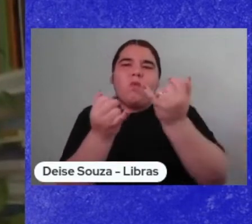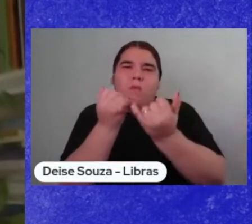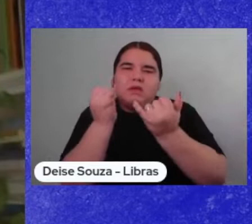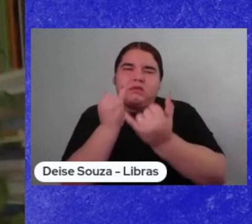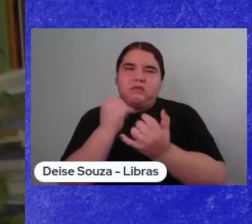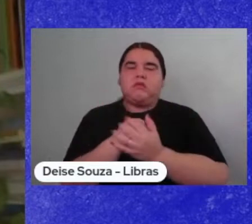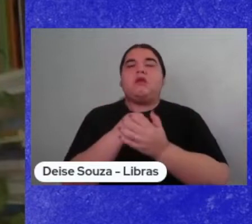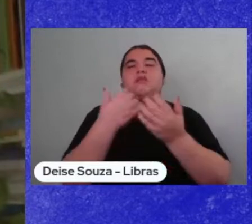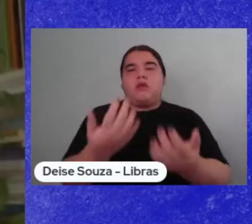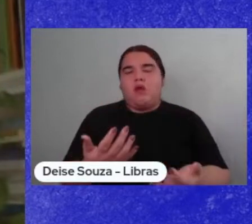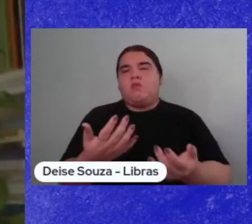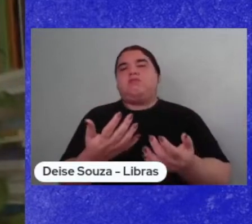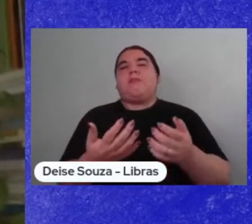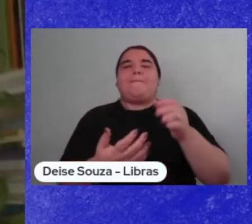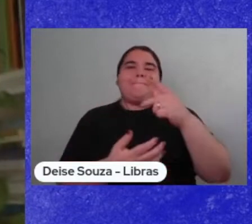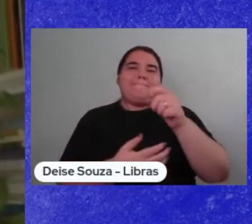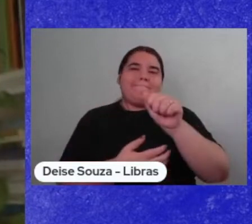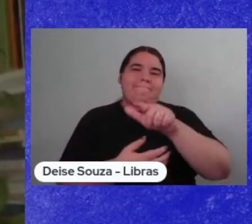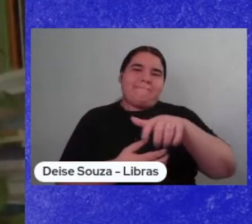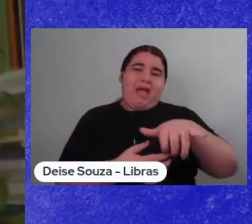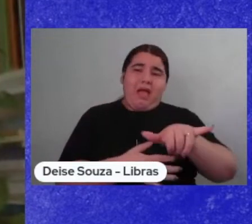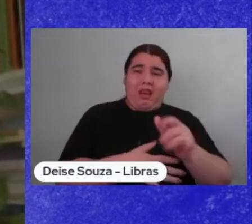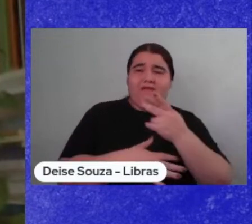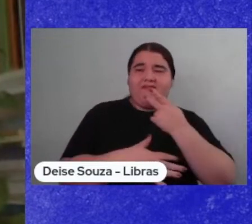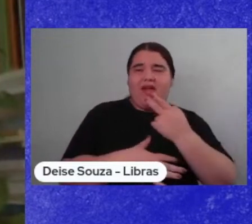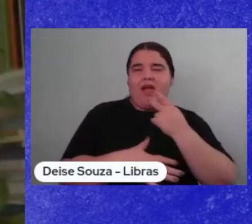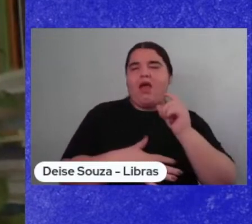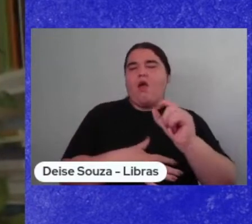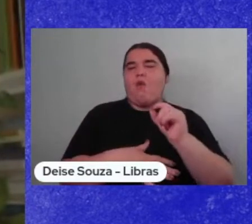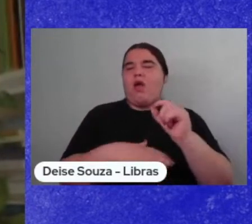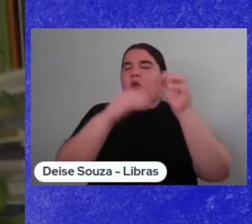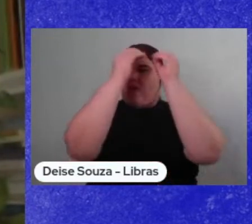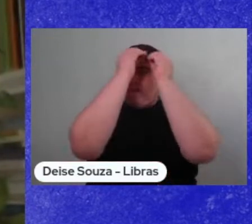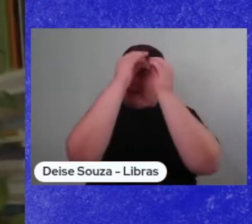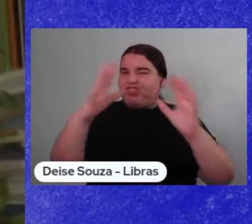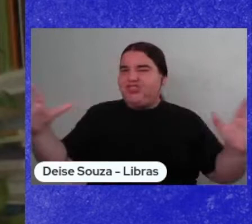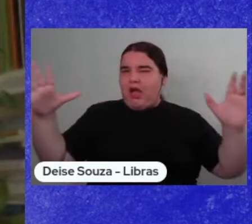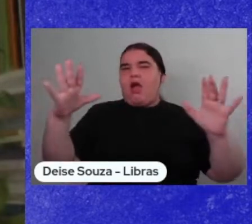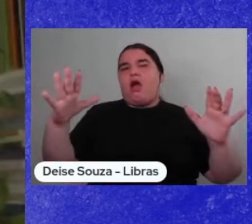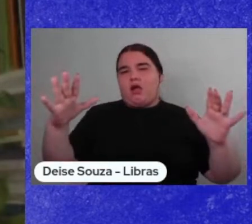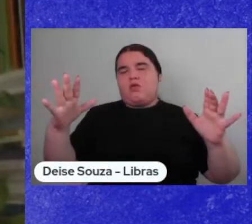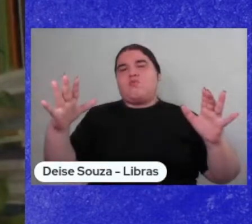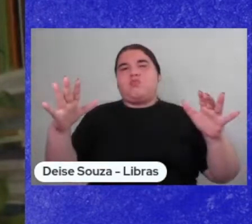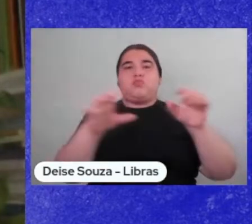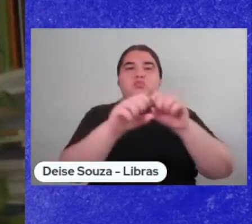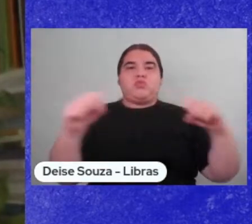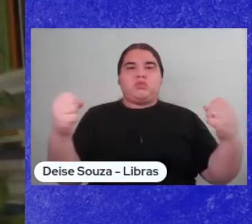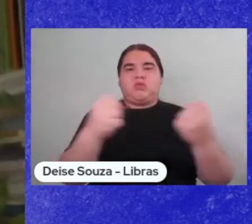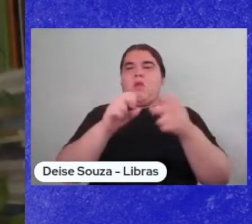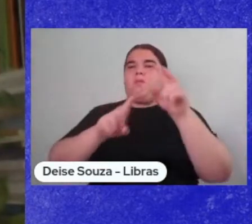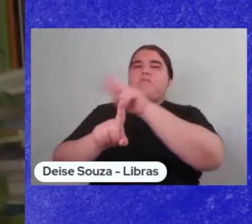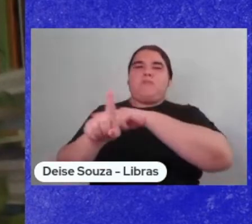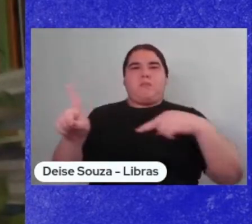desses símbolos do sertão, me vem também muito a questão do filme do Éder também, que tem